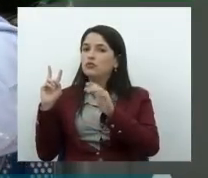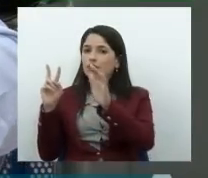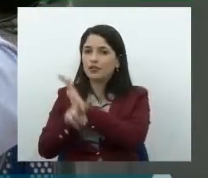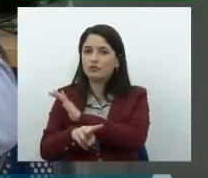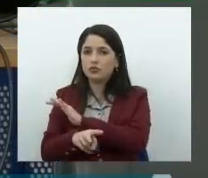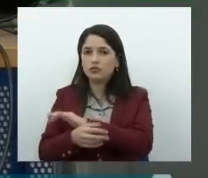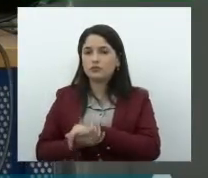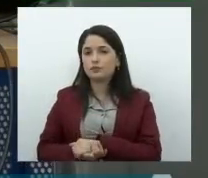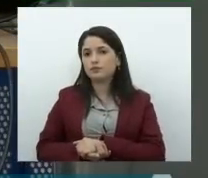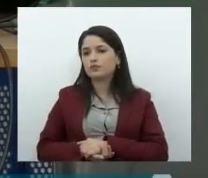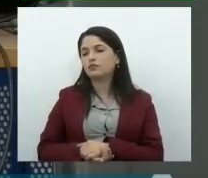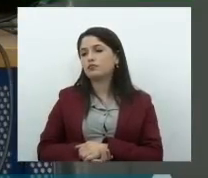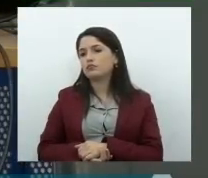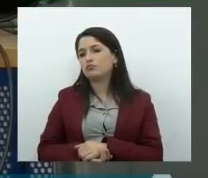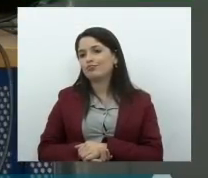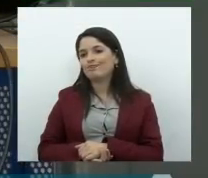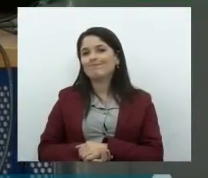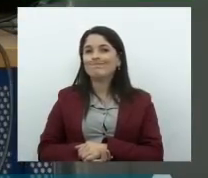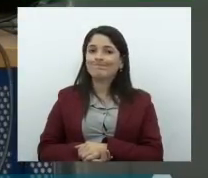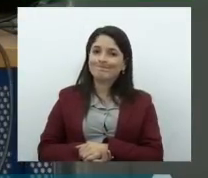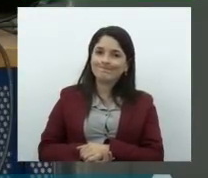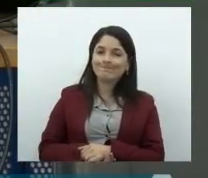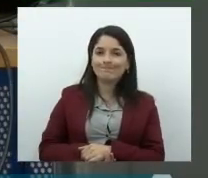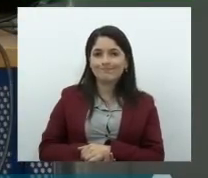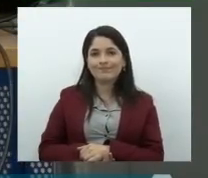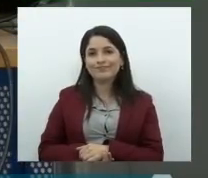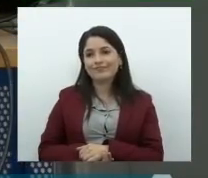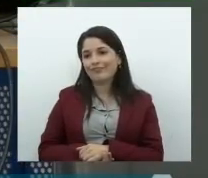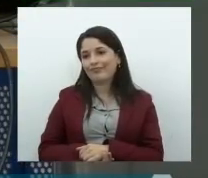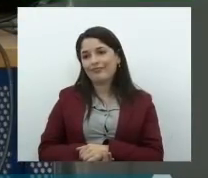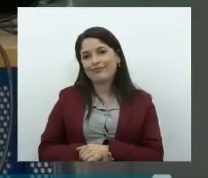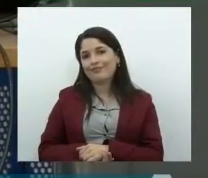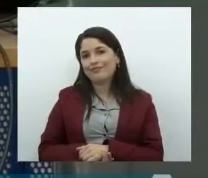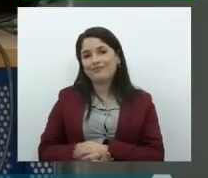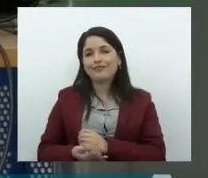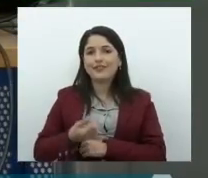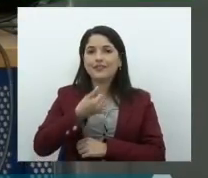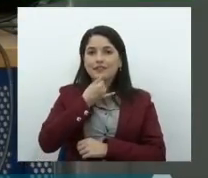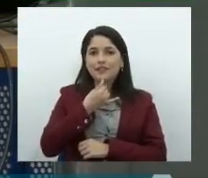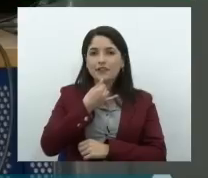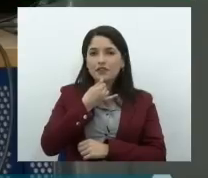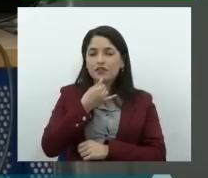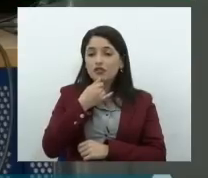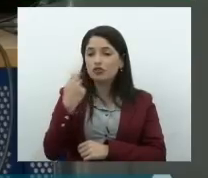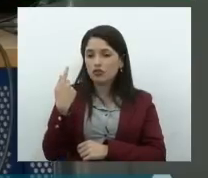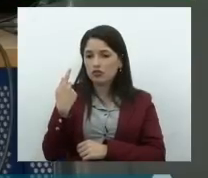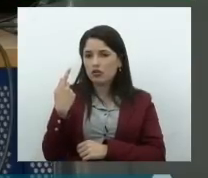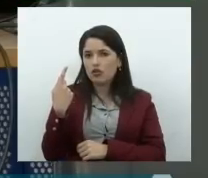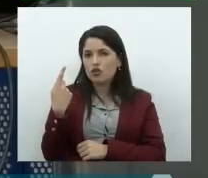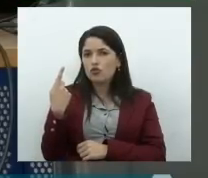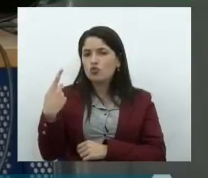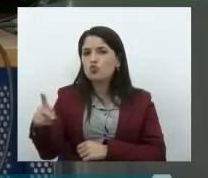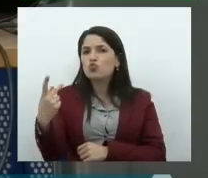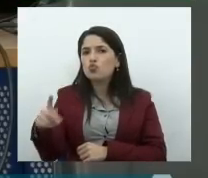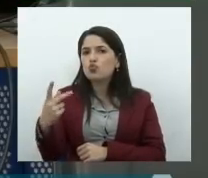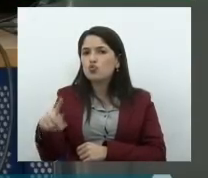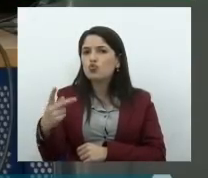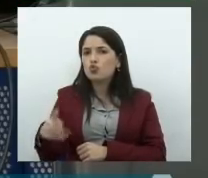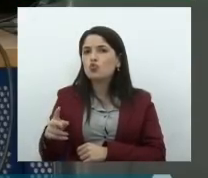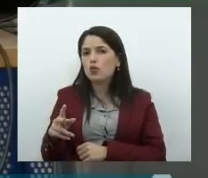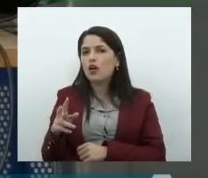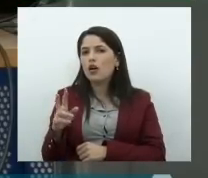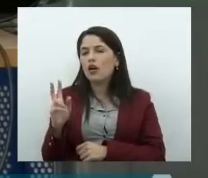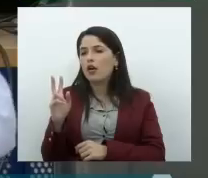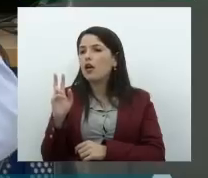Candidato Albertão, que lamentável a sua resposta. Pensei que o senhor ia ser